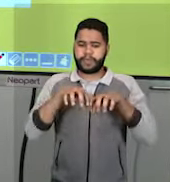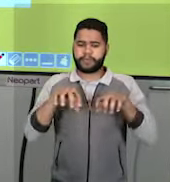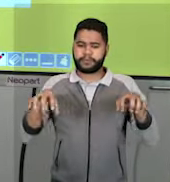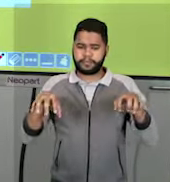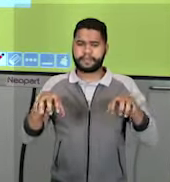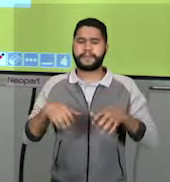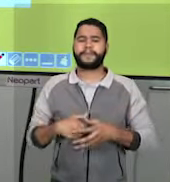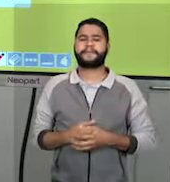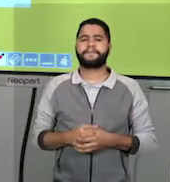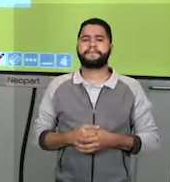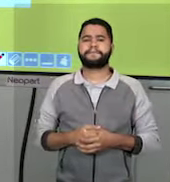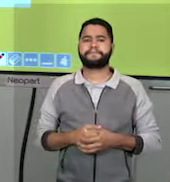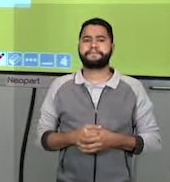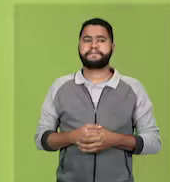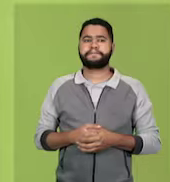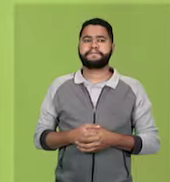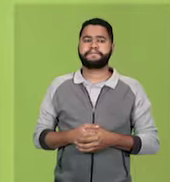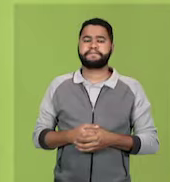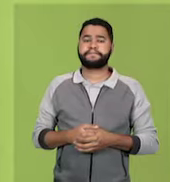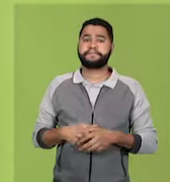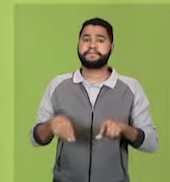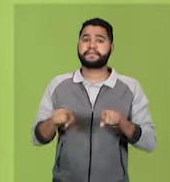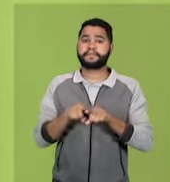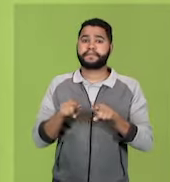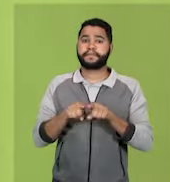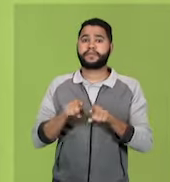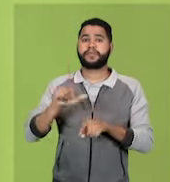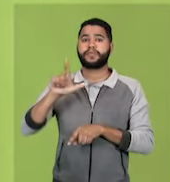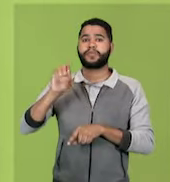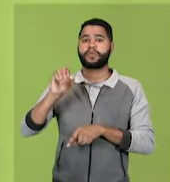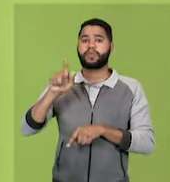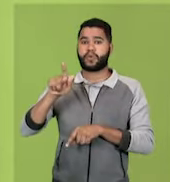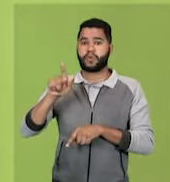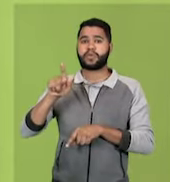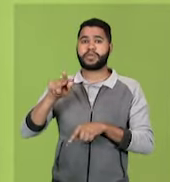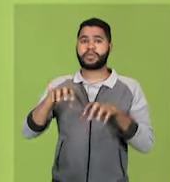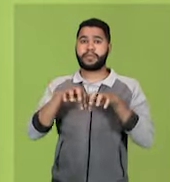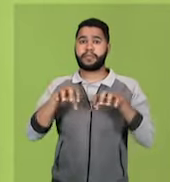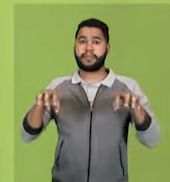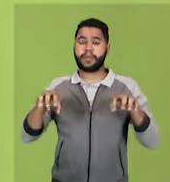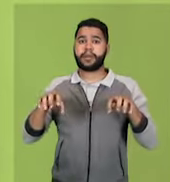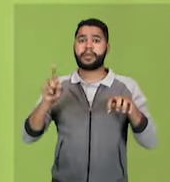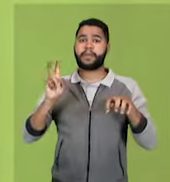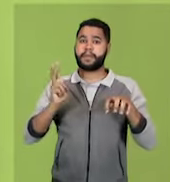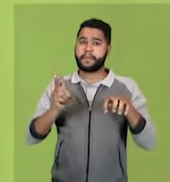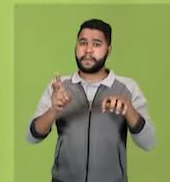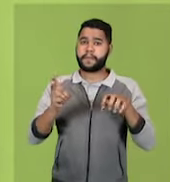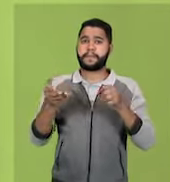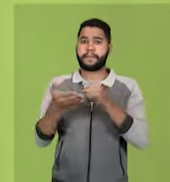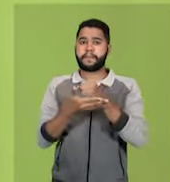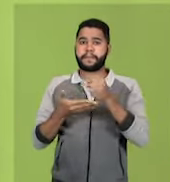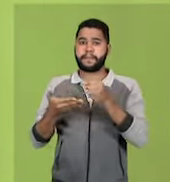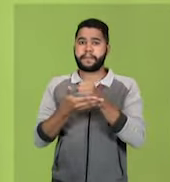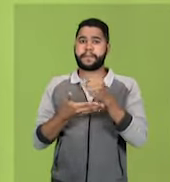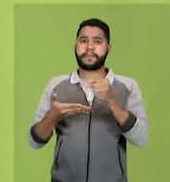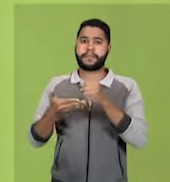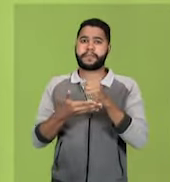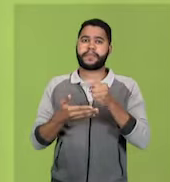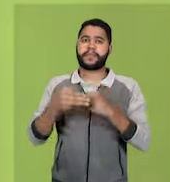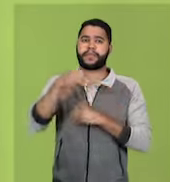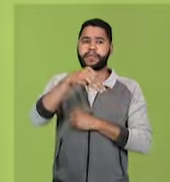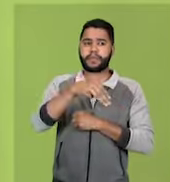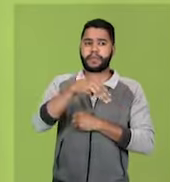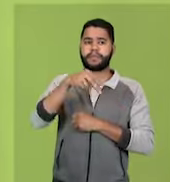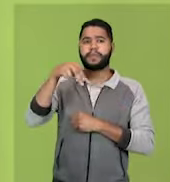faço a fatoração aqui e faço o logaritmo separado. Ou seja, eu mantenho a base aqui e separo m e